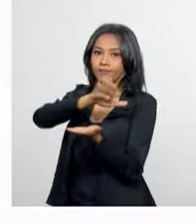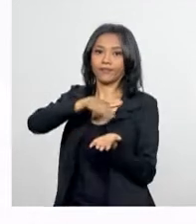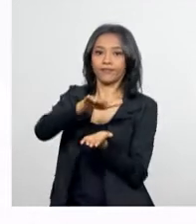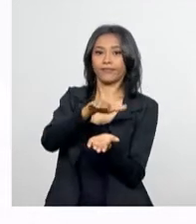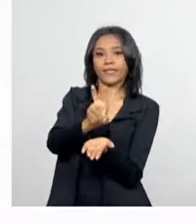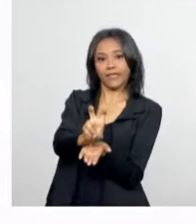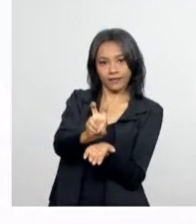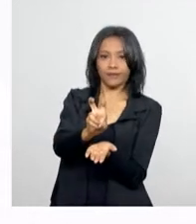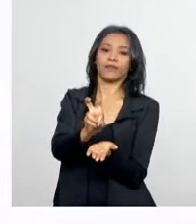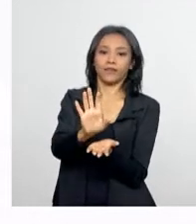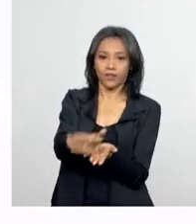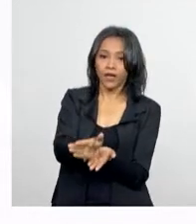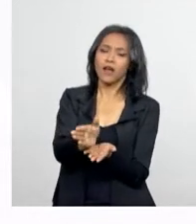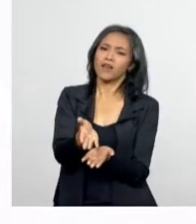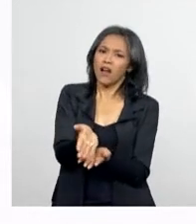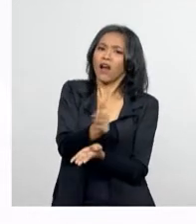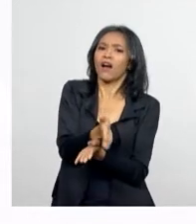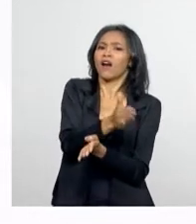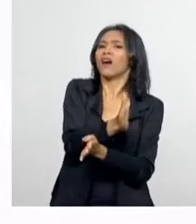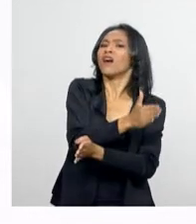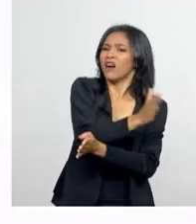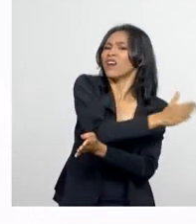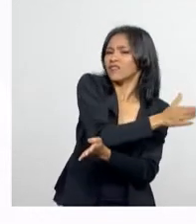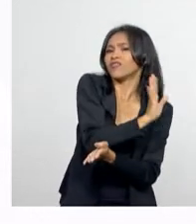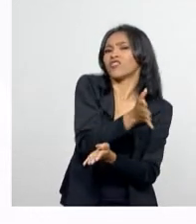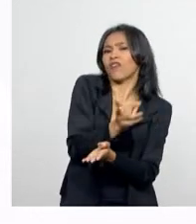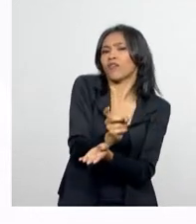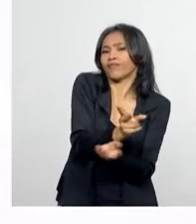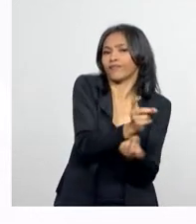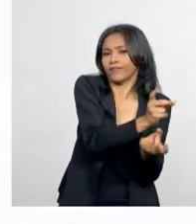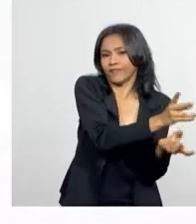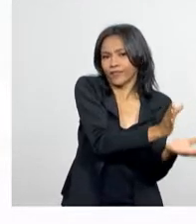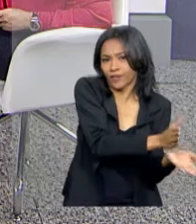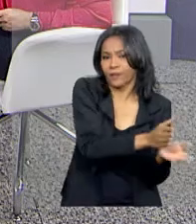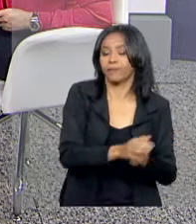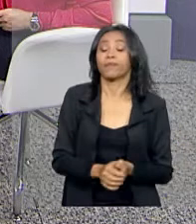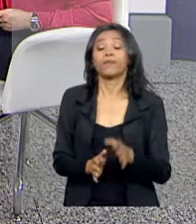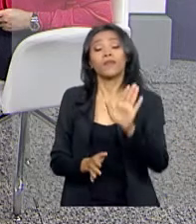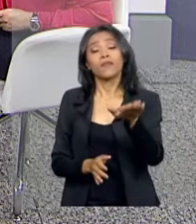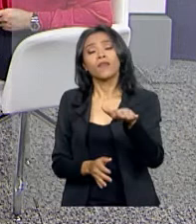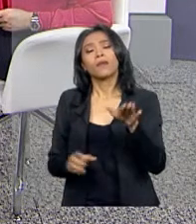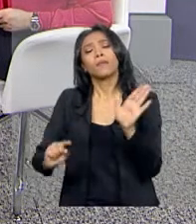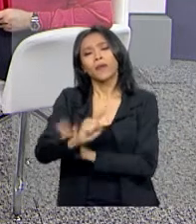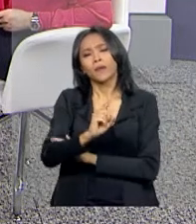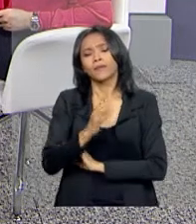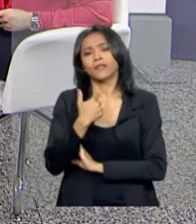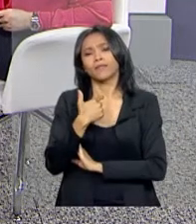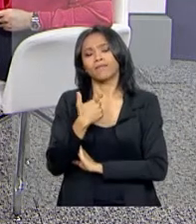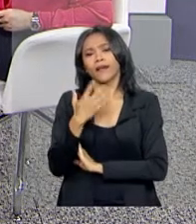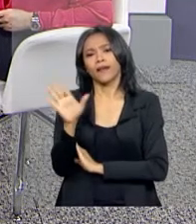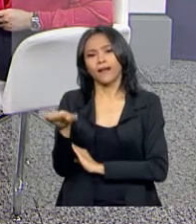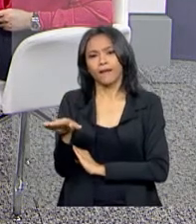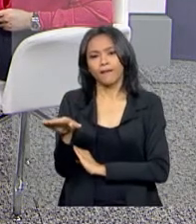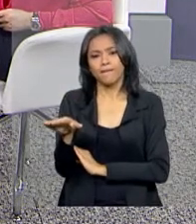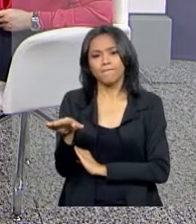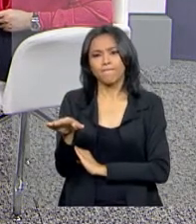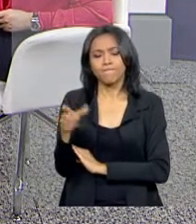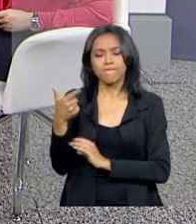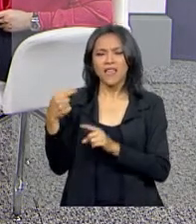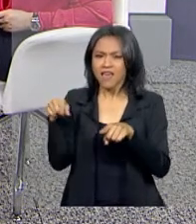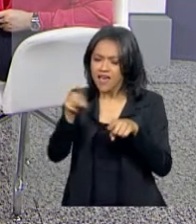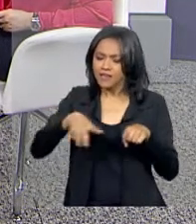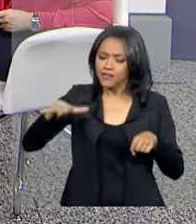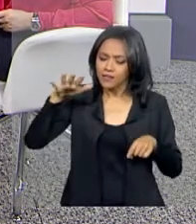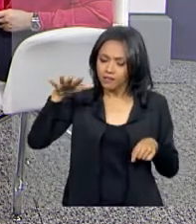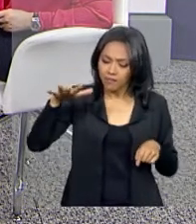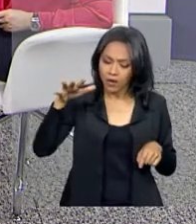ocorreram rodadas anteriores agora paulo voltando àquela aquela informação anterior com a leilão dessas quatro